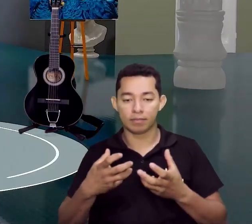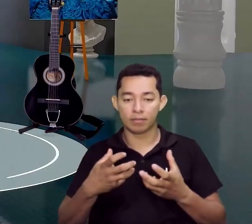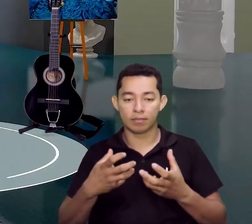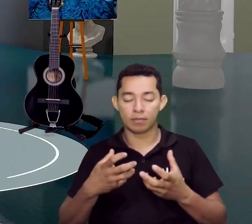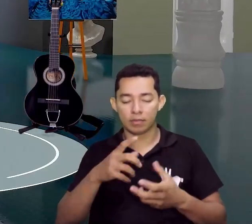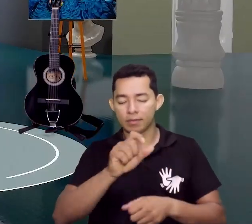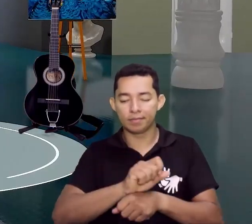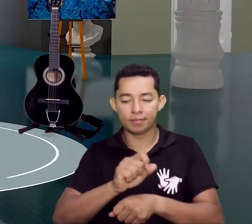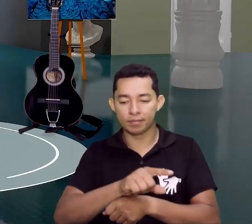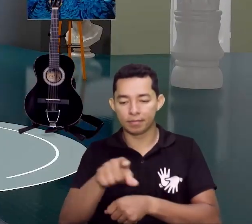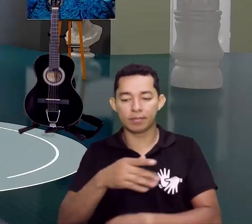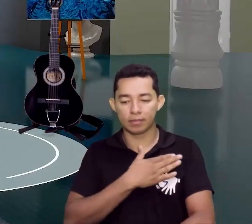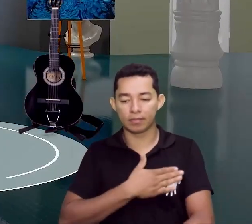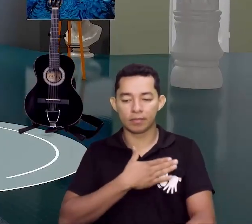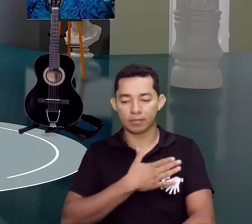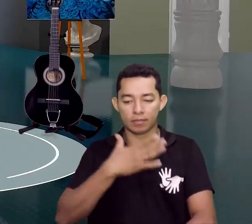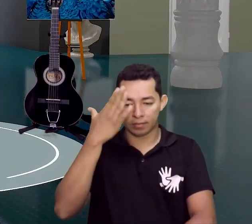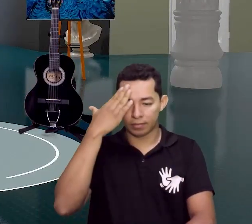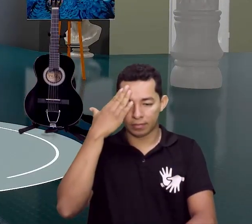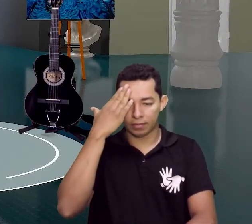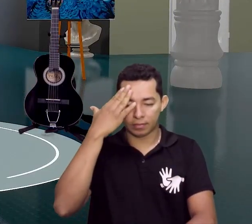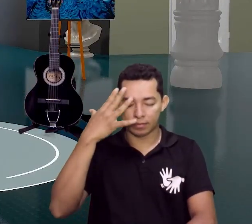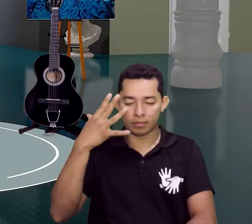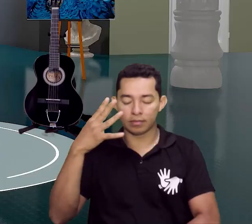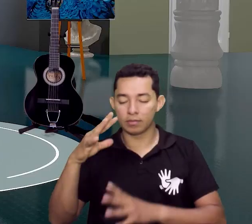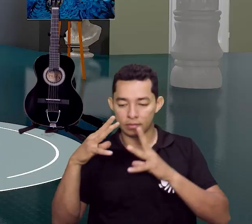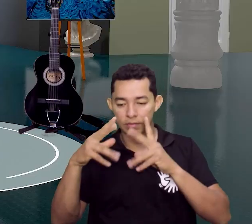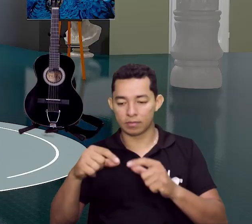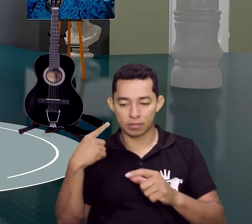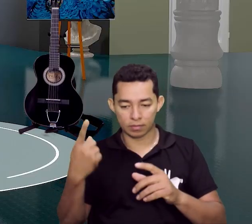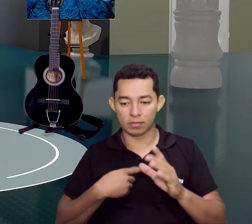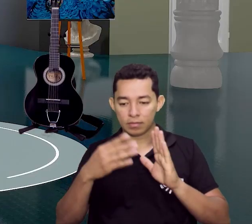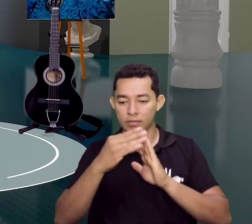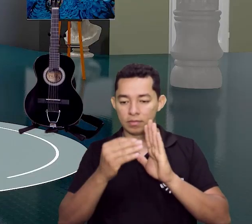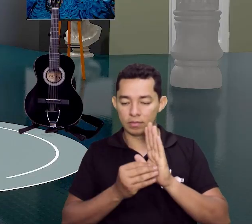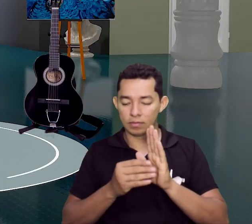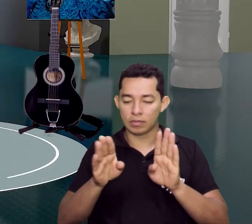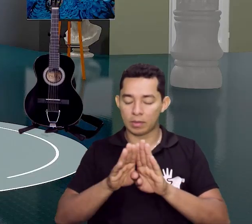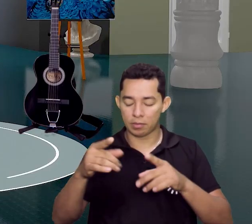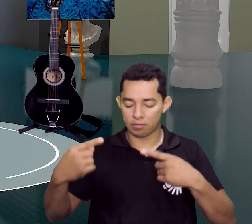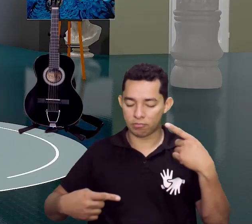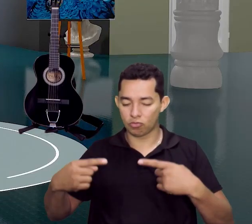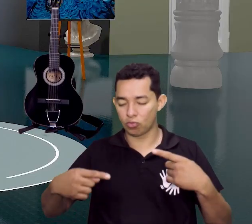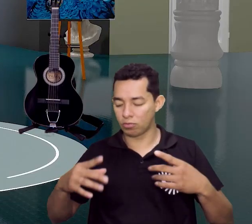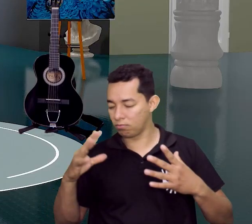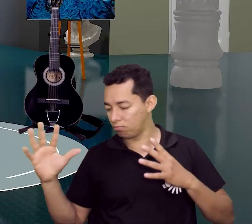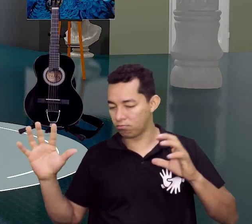espero que vocês tenham gostado, tenham entendido bastante esse lado da politização dos fatos, né?